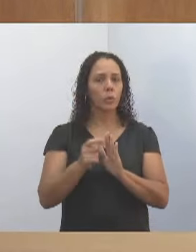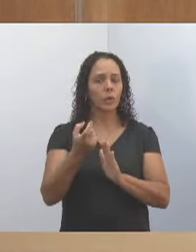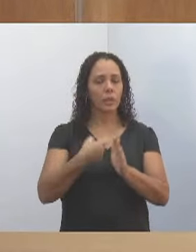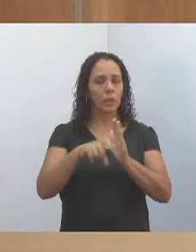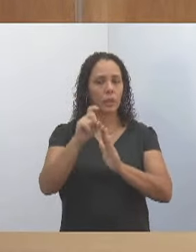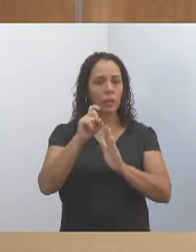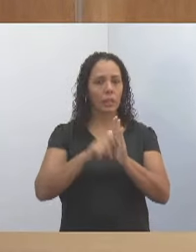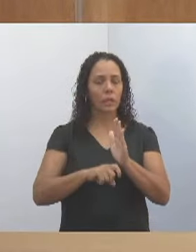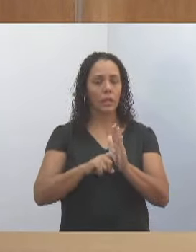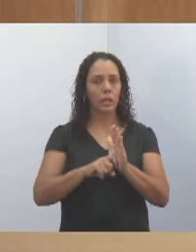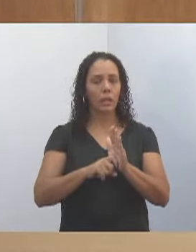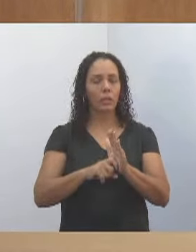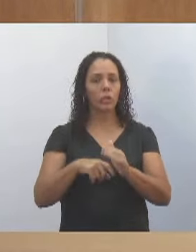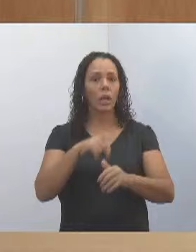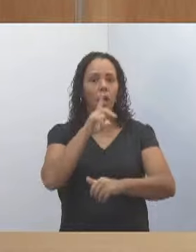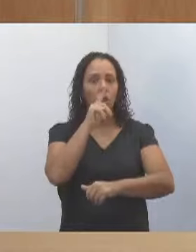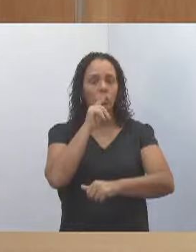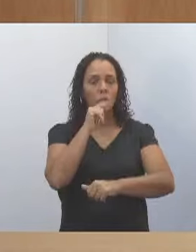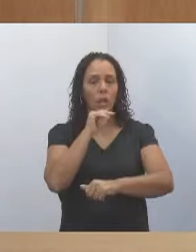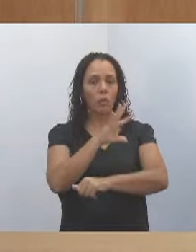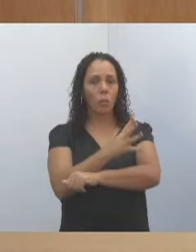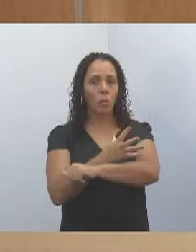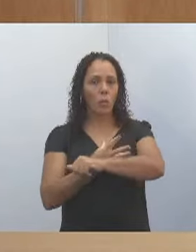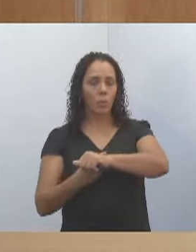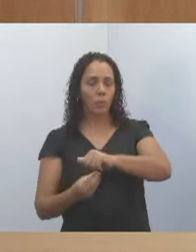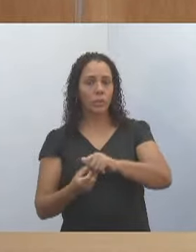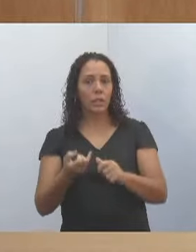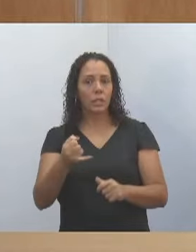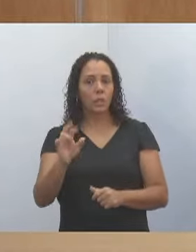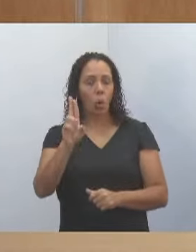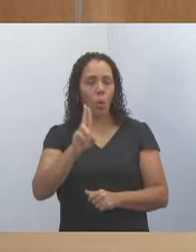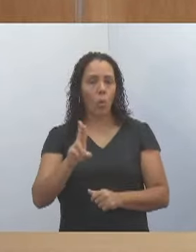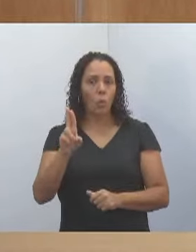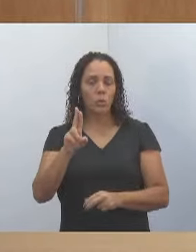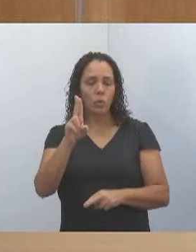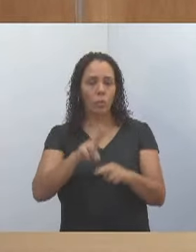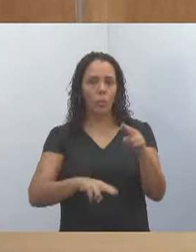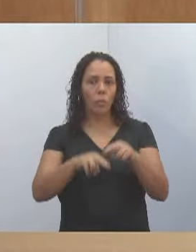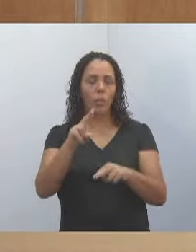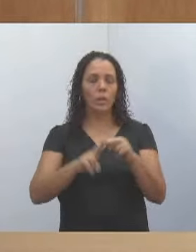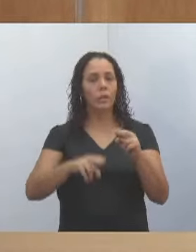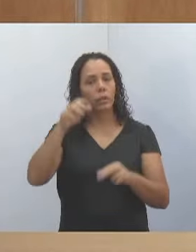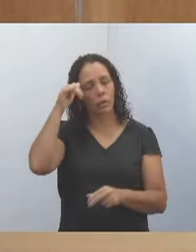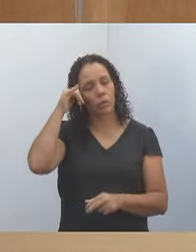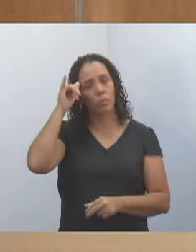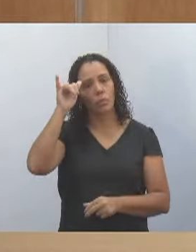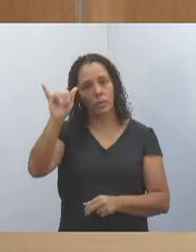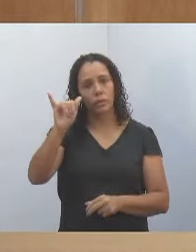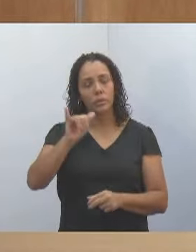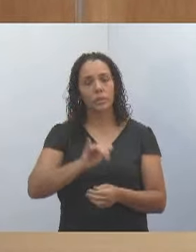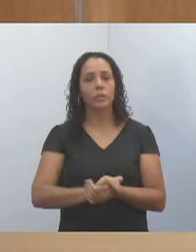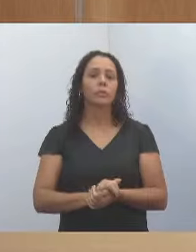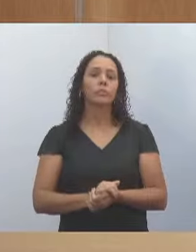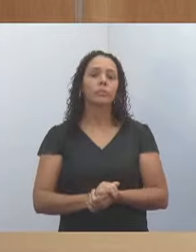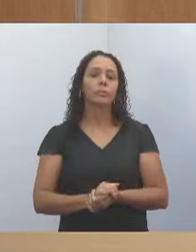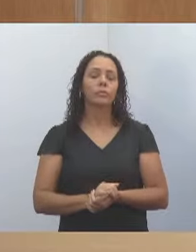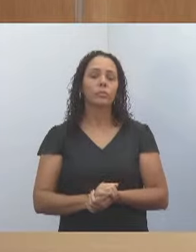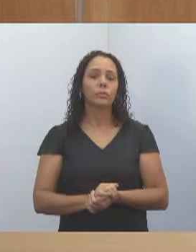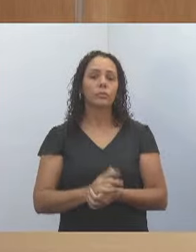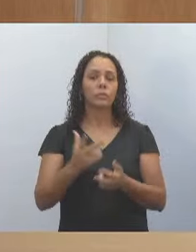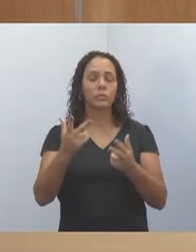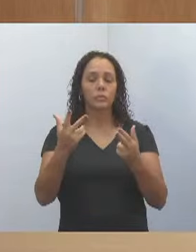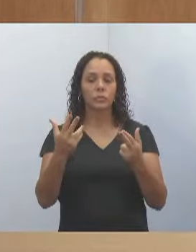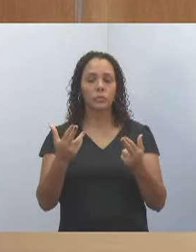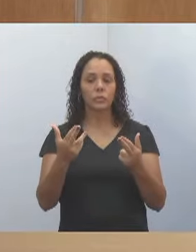de permeabilidade do terreno se houver a utilização de dispositivo de detenção previsto nos